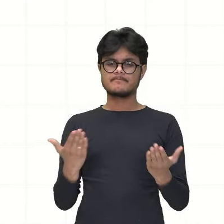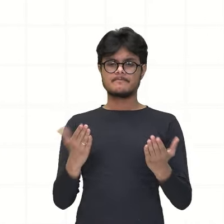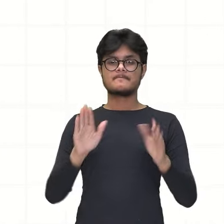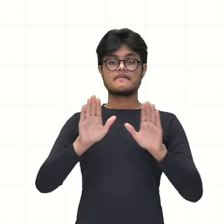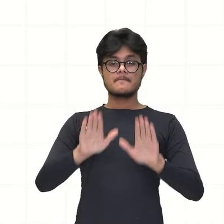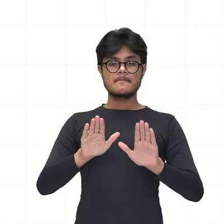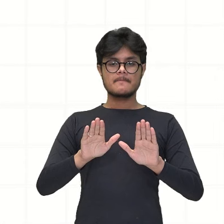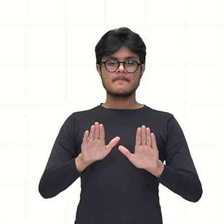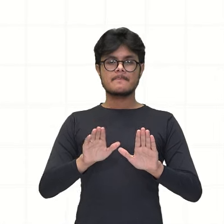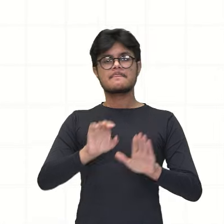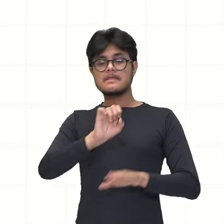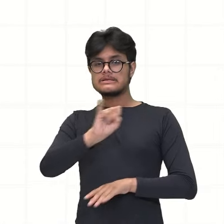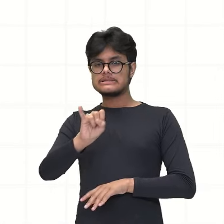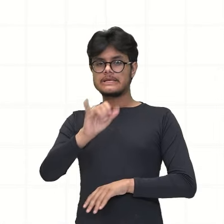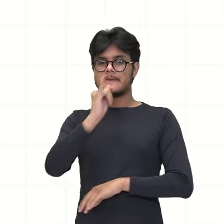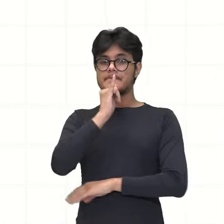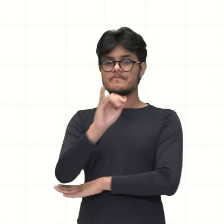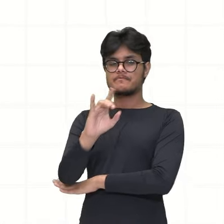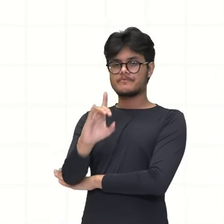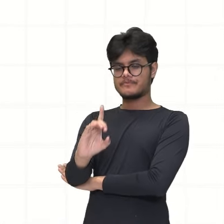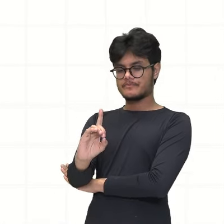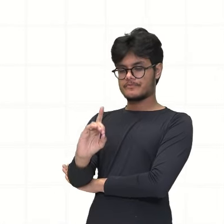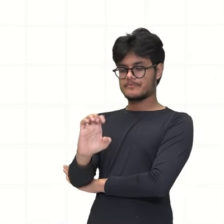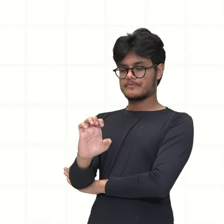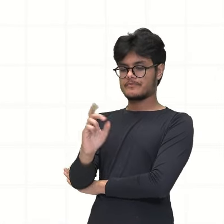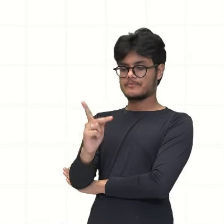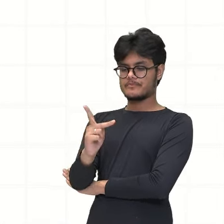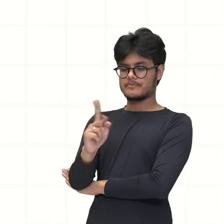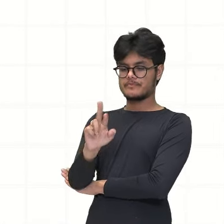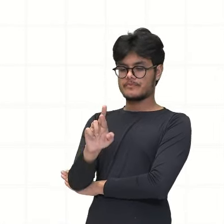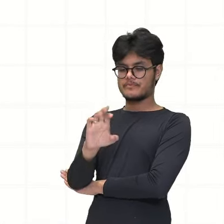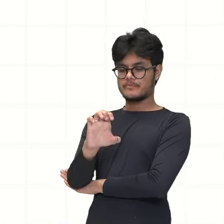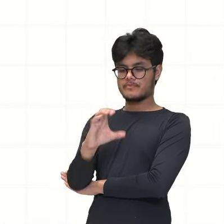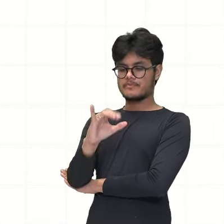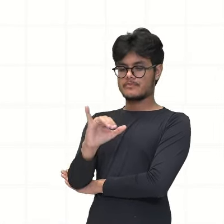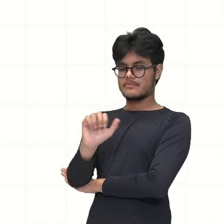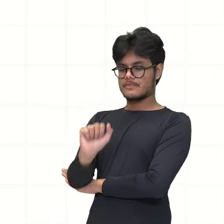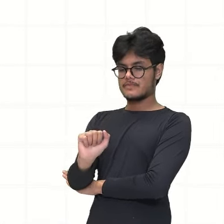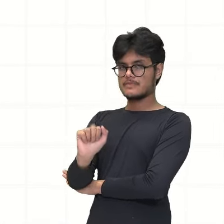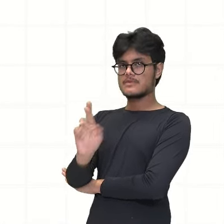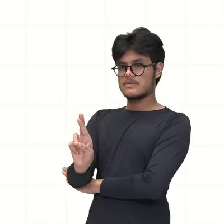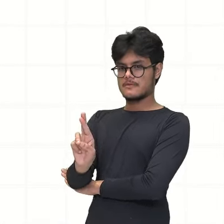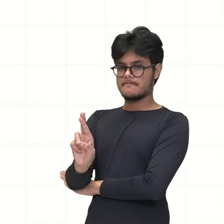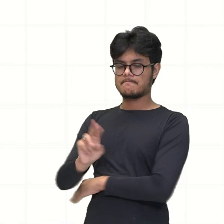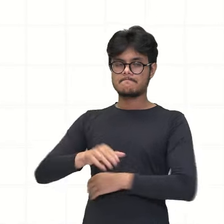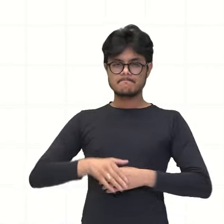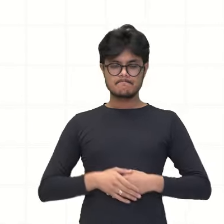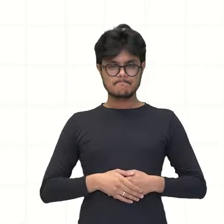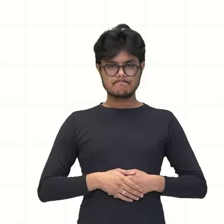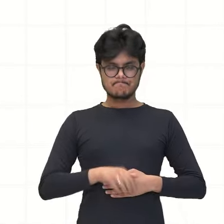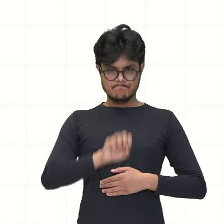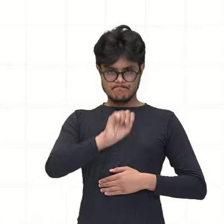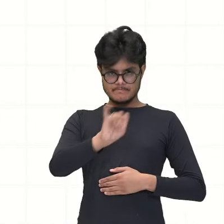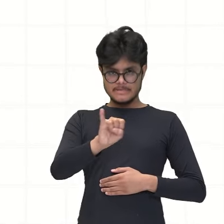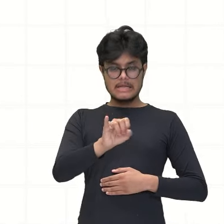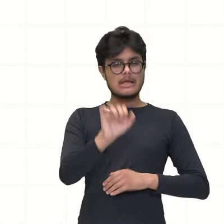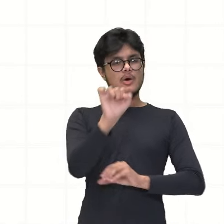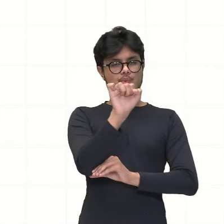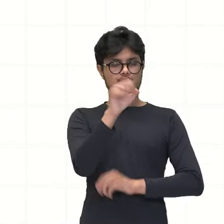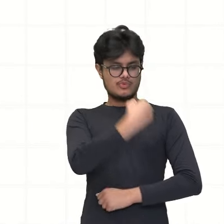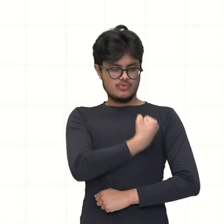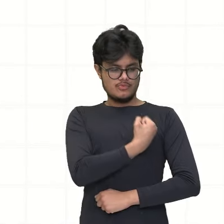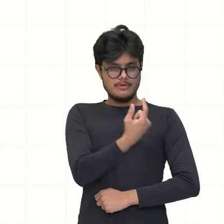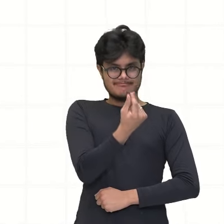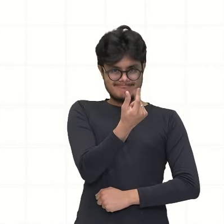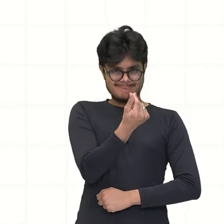não conhece esse termo, depreciação, né, depreciado, é o valor que o carro vai perdendo. Então, o